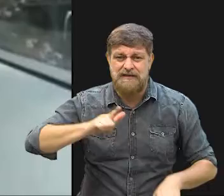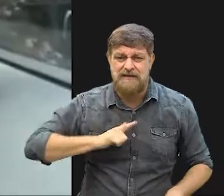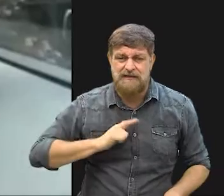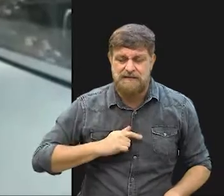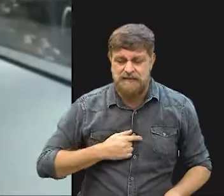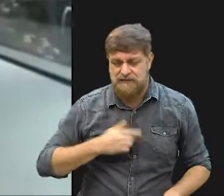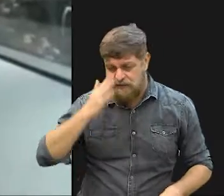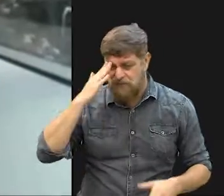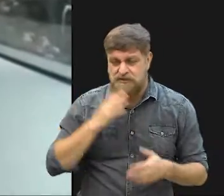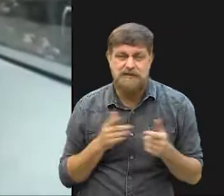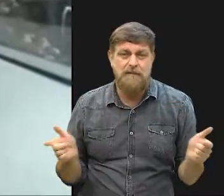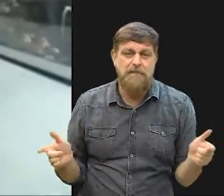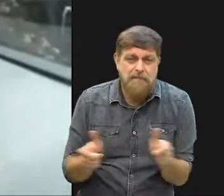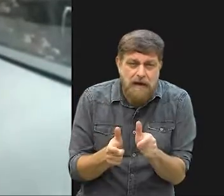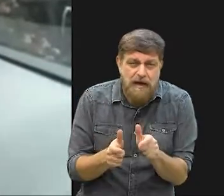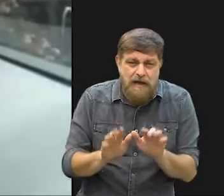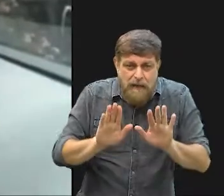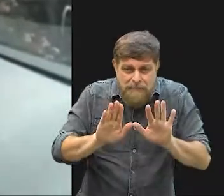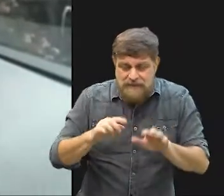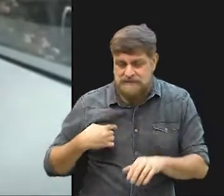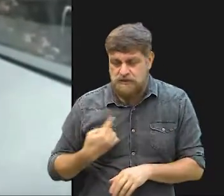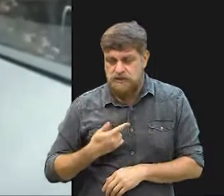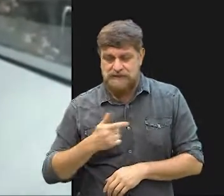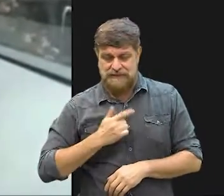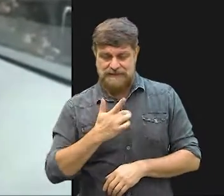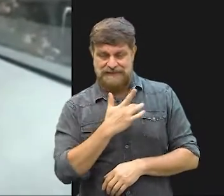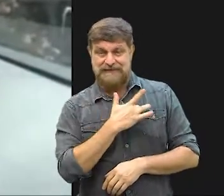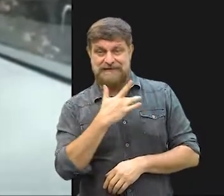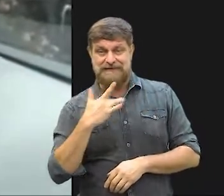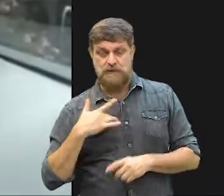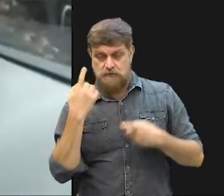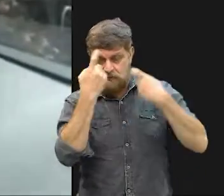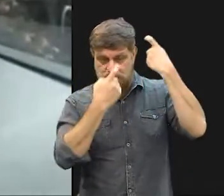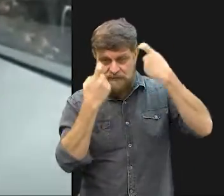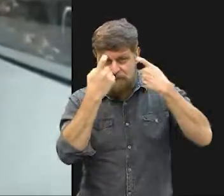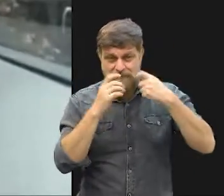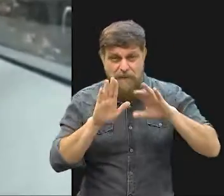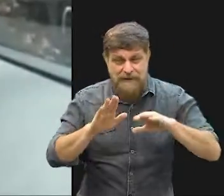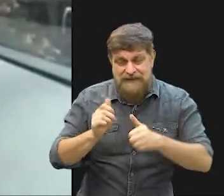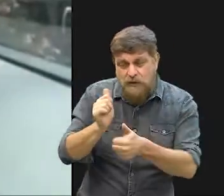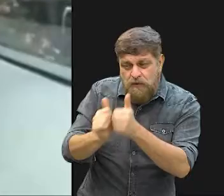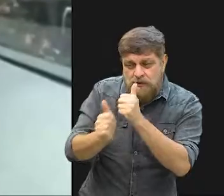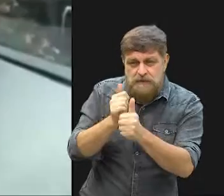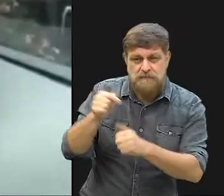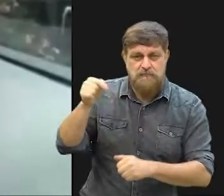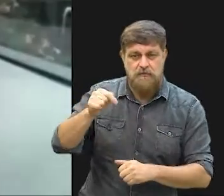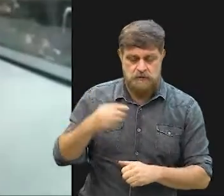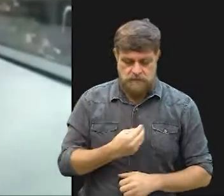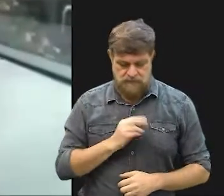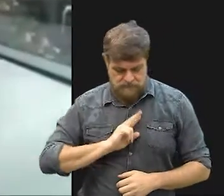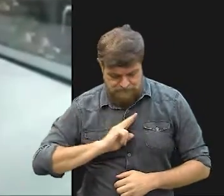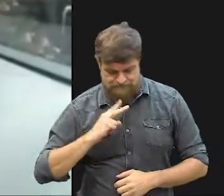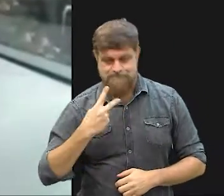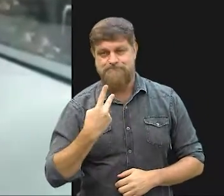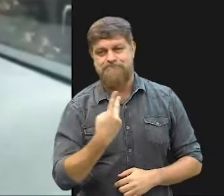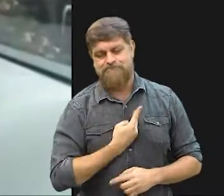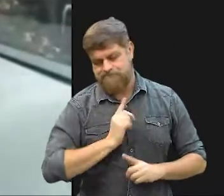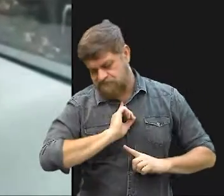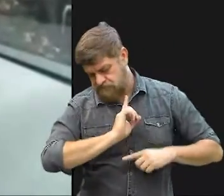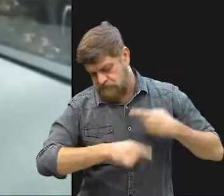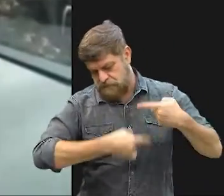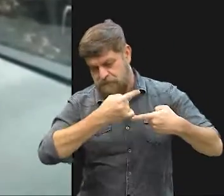uma endemia, mas a gente tem a saúde para se preocupar, mas o esporte, ele transforma, né? O